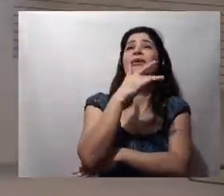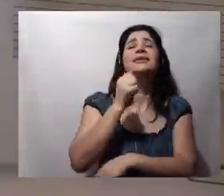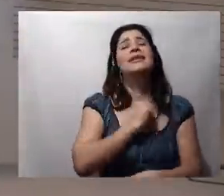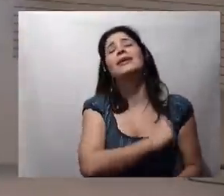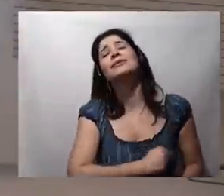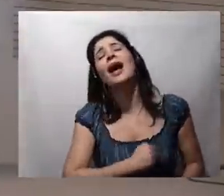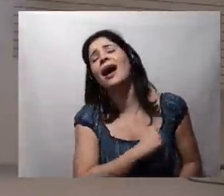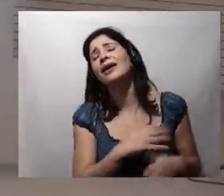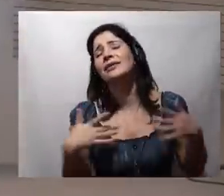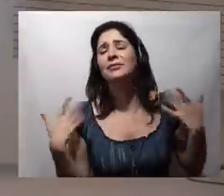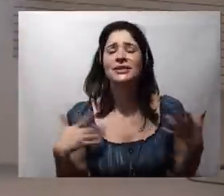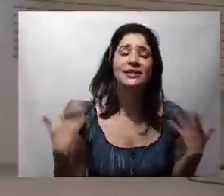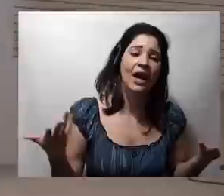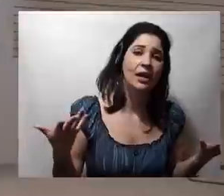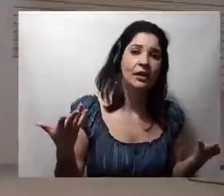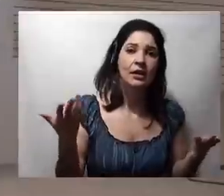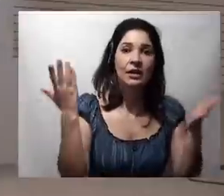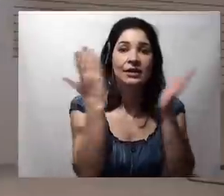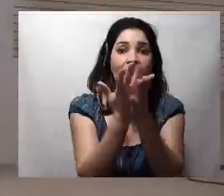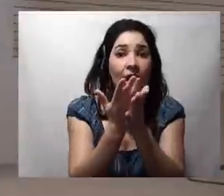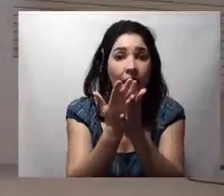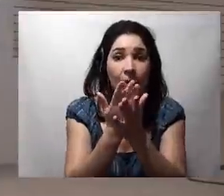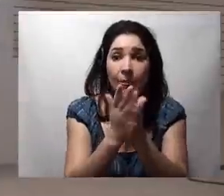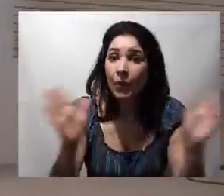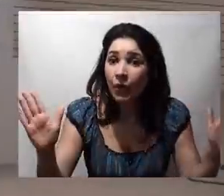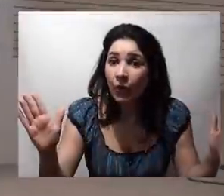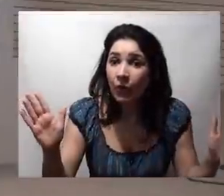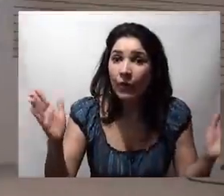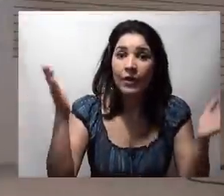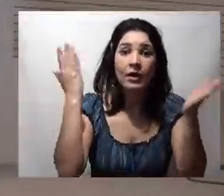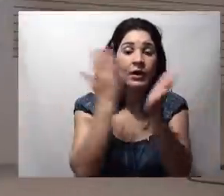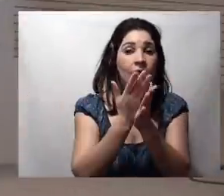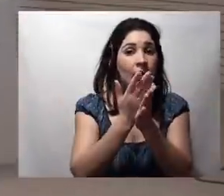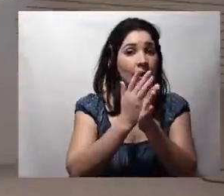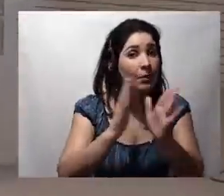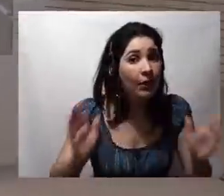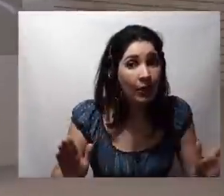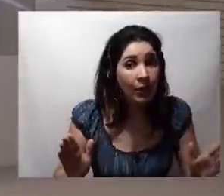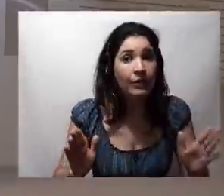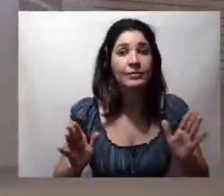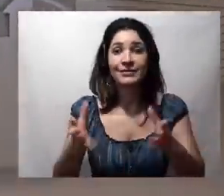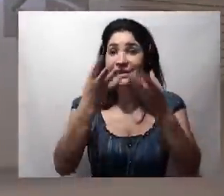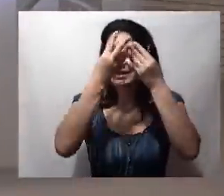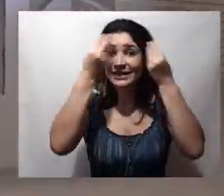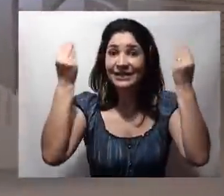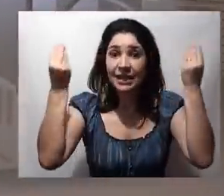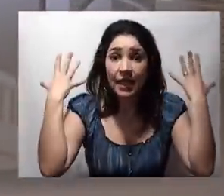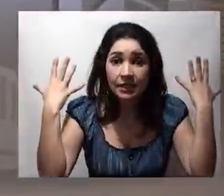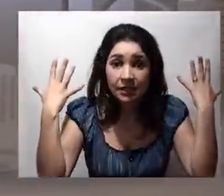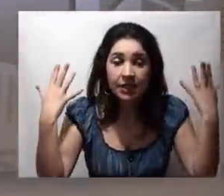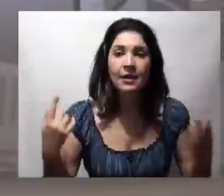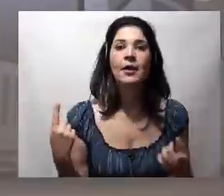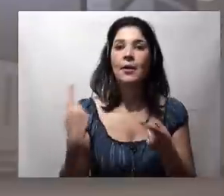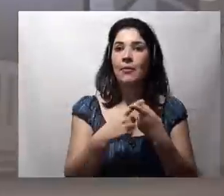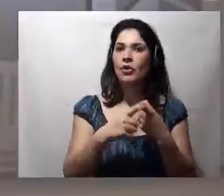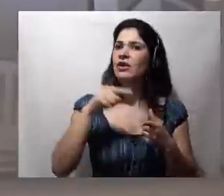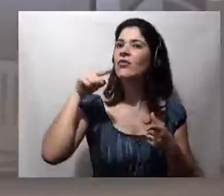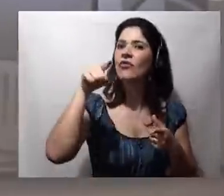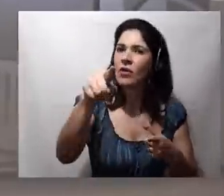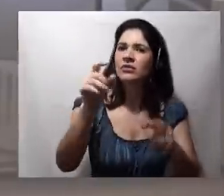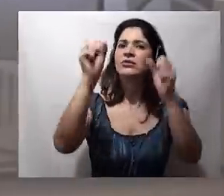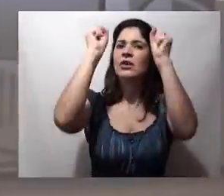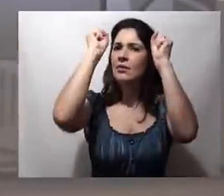e não tem na babilônia é mas você pode construir sua casa mas você